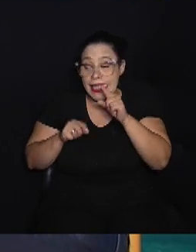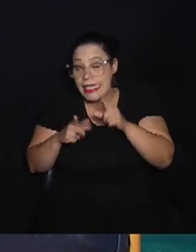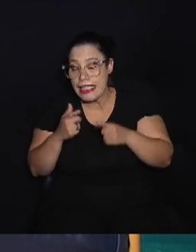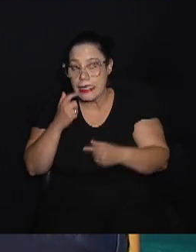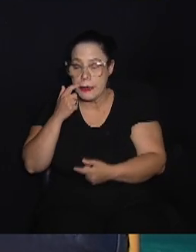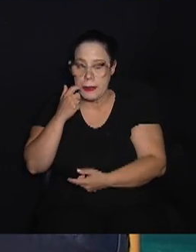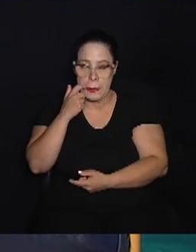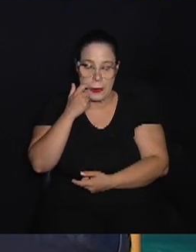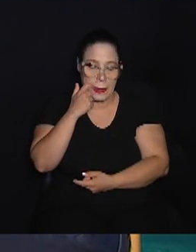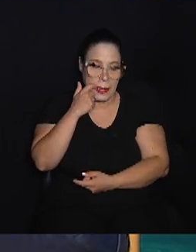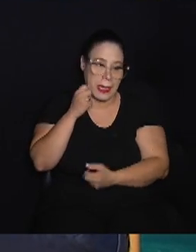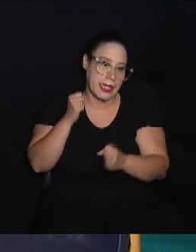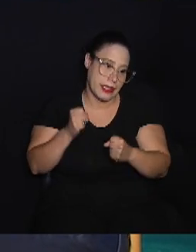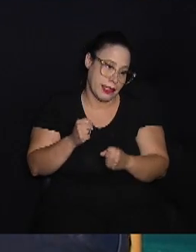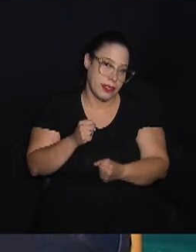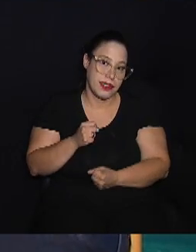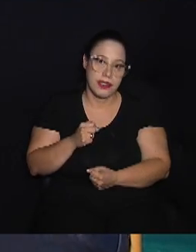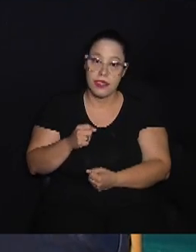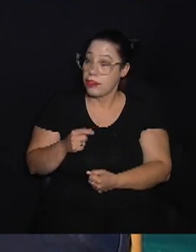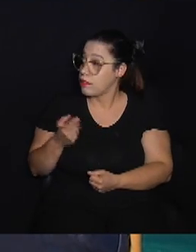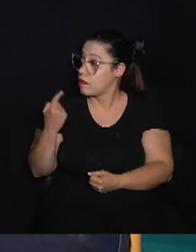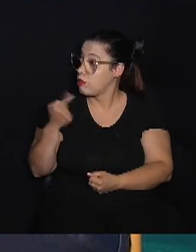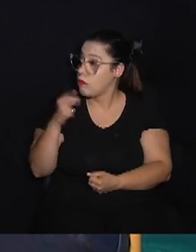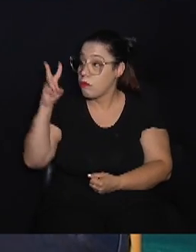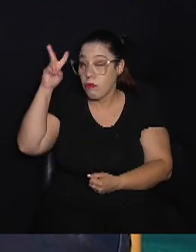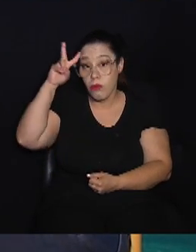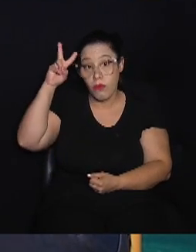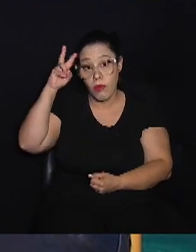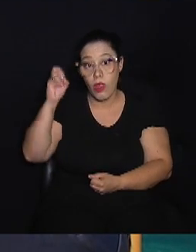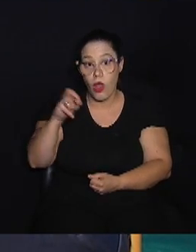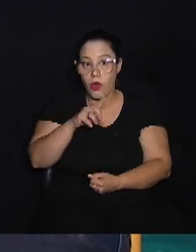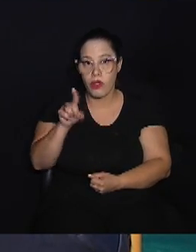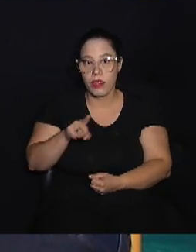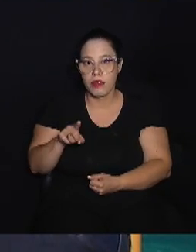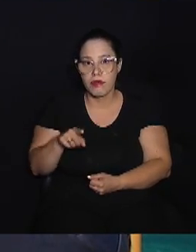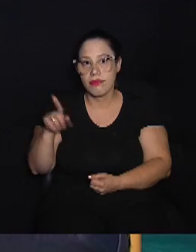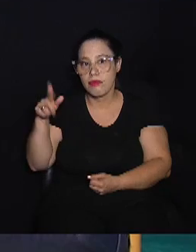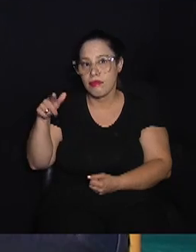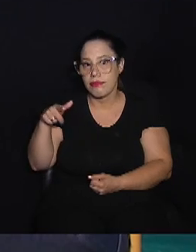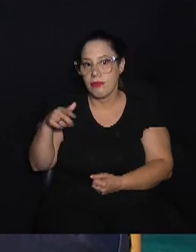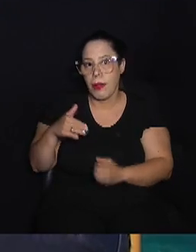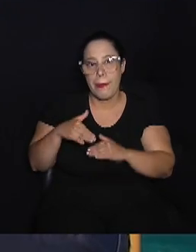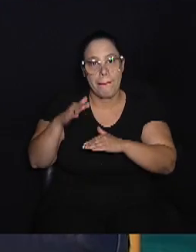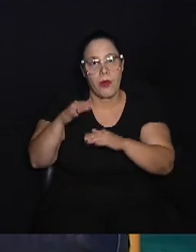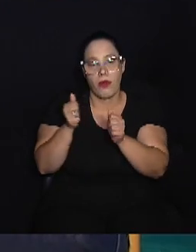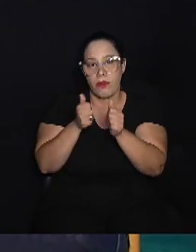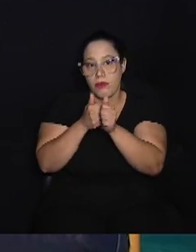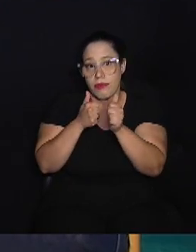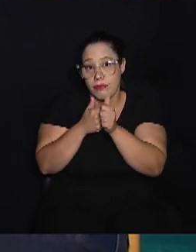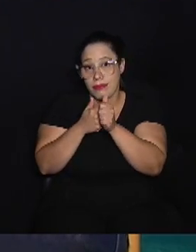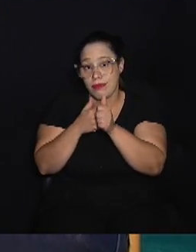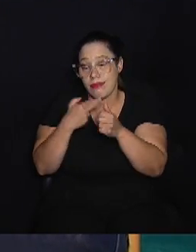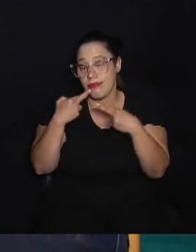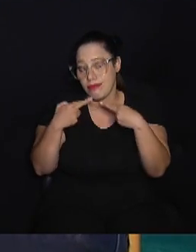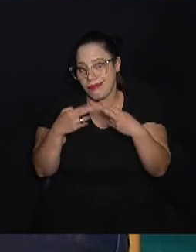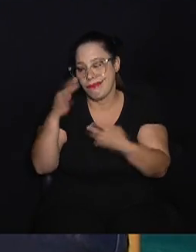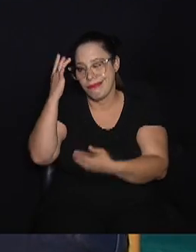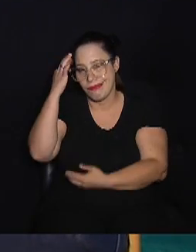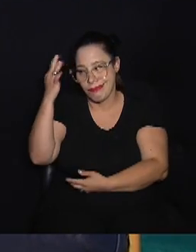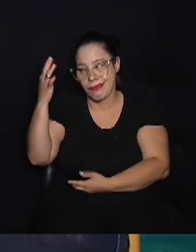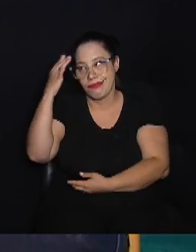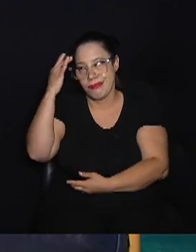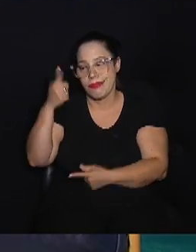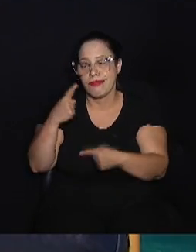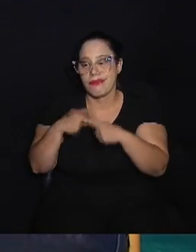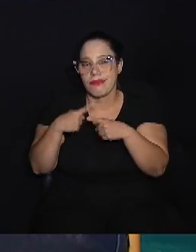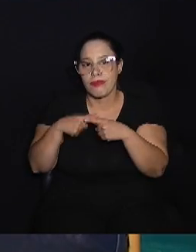É, ele, ah, você fala, ah, é uma história que se passa em Oz. É, mas na verdade é muito mais próximo da nossa realidade do que a gente imagina.